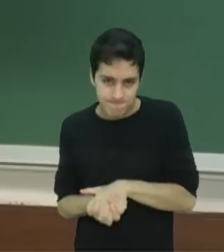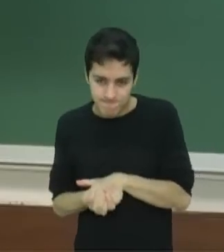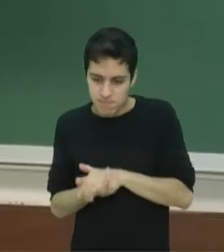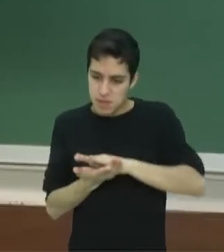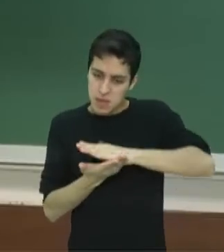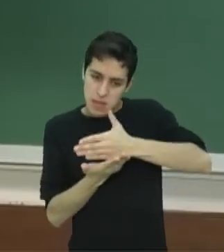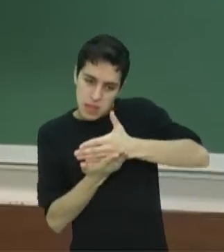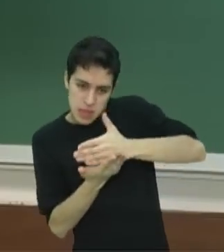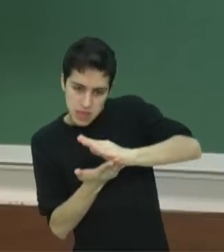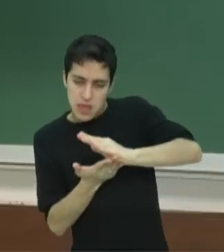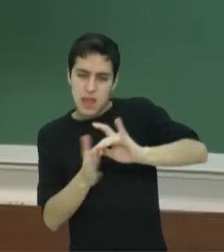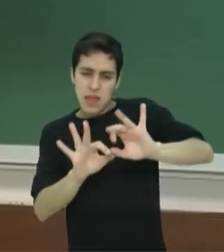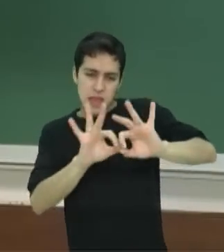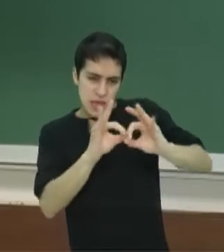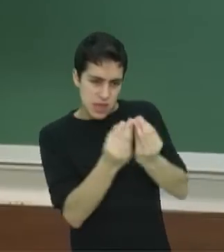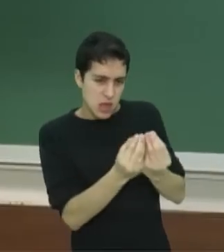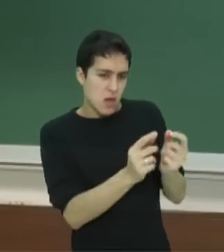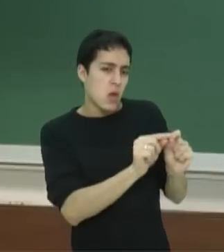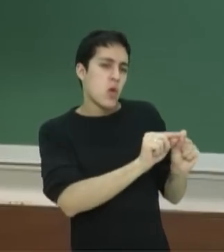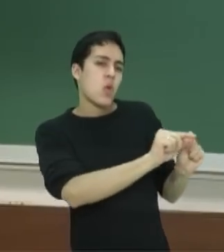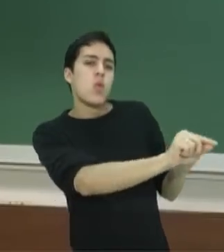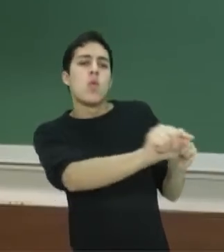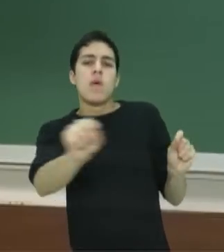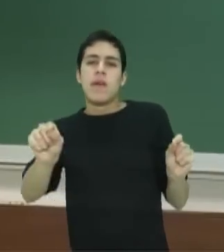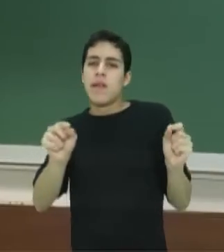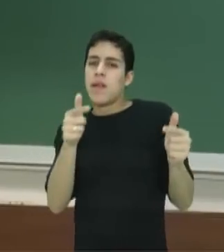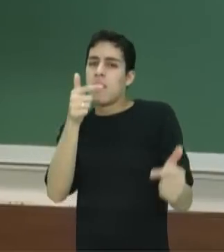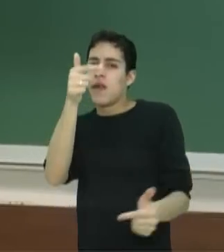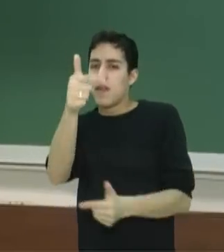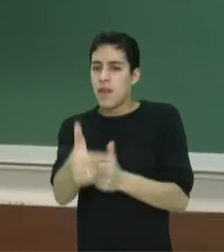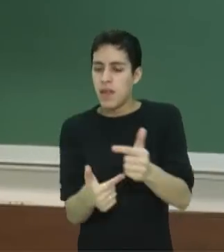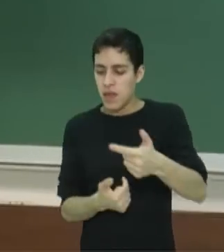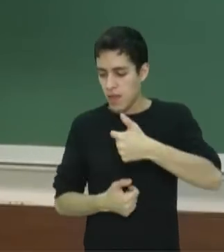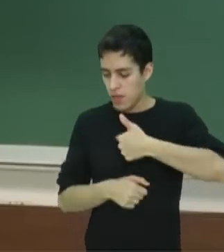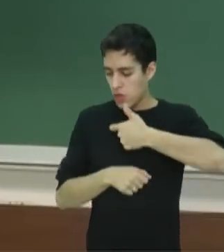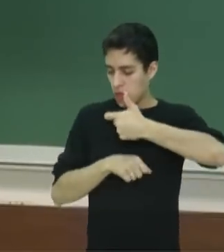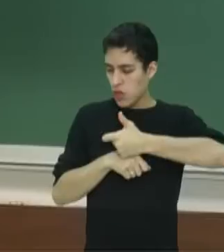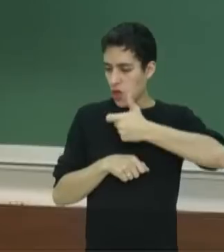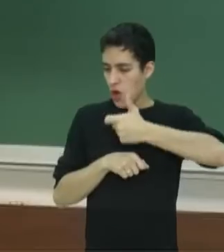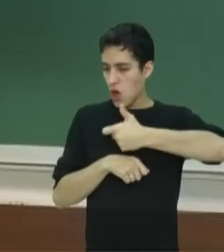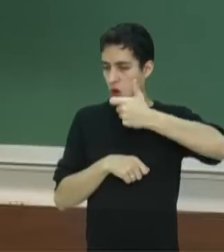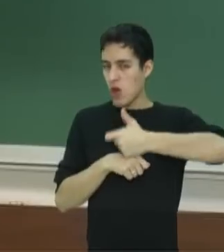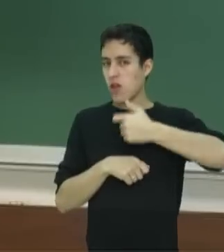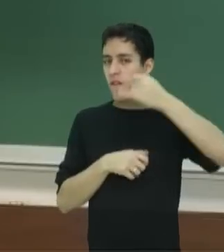entre essas famílias trabalhadoras, essas famílias colonas, e o dono da fazenda,